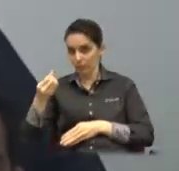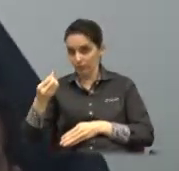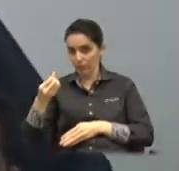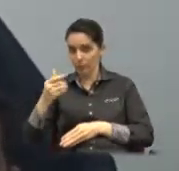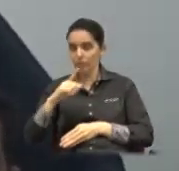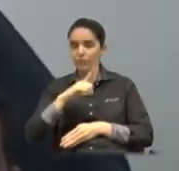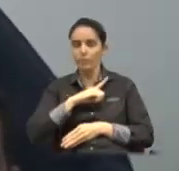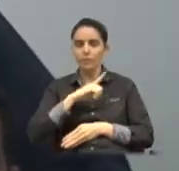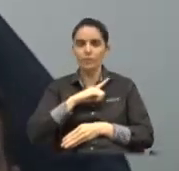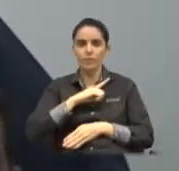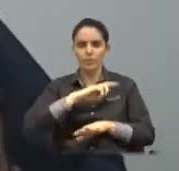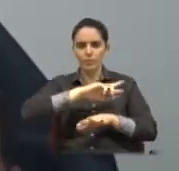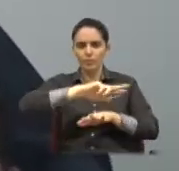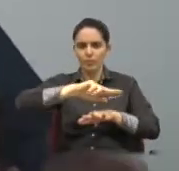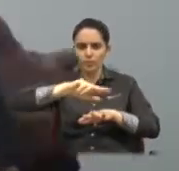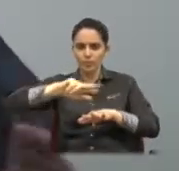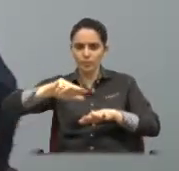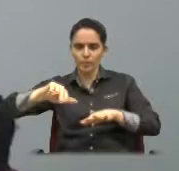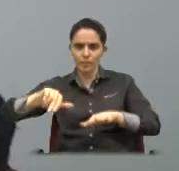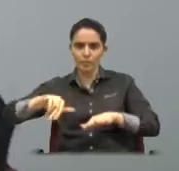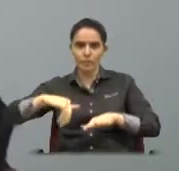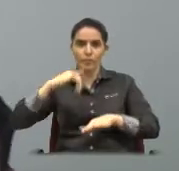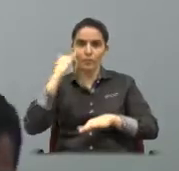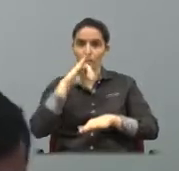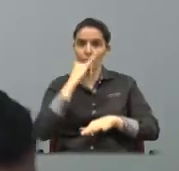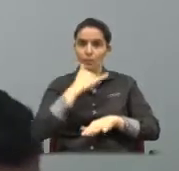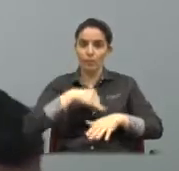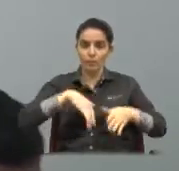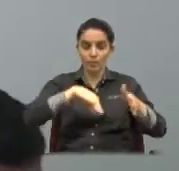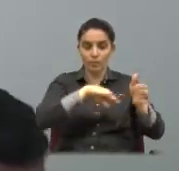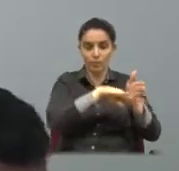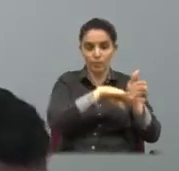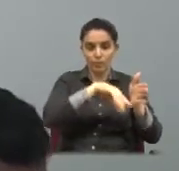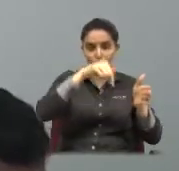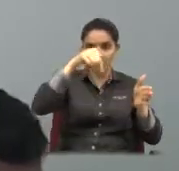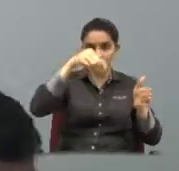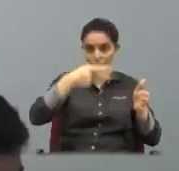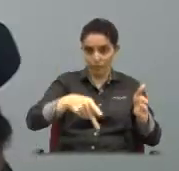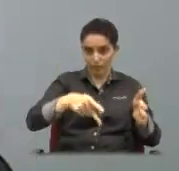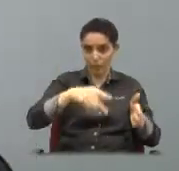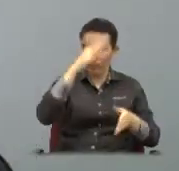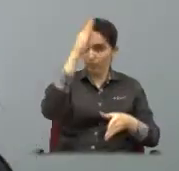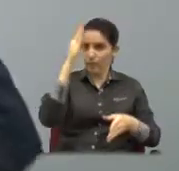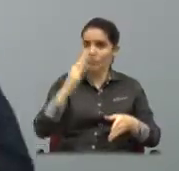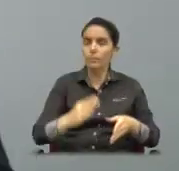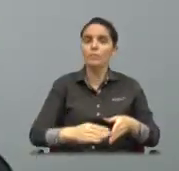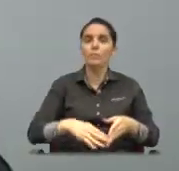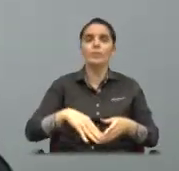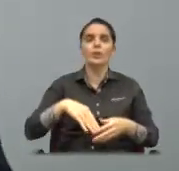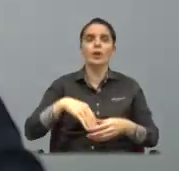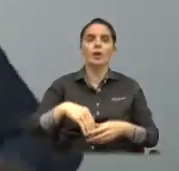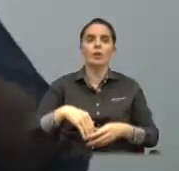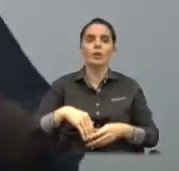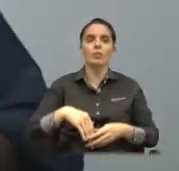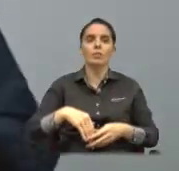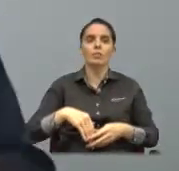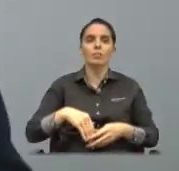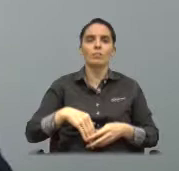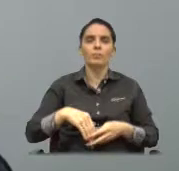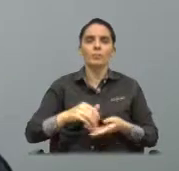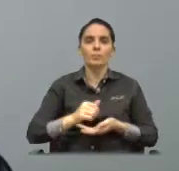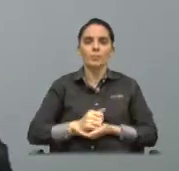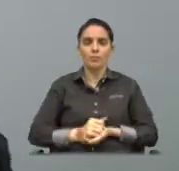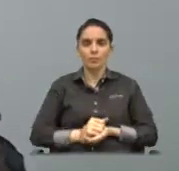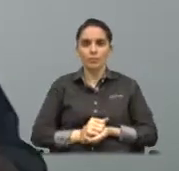tinha dezenas de imigrantes italianos que chegaram nos anos 40, 44, 46, alemães, italianos, etc. Mas nos